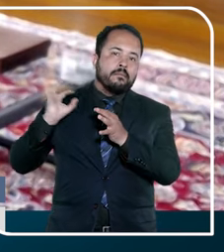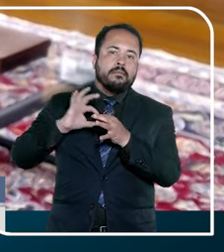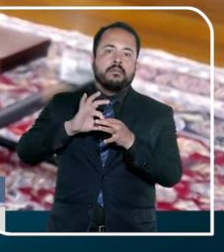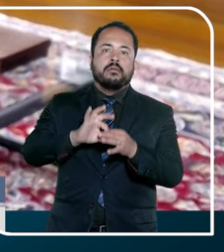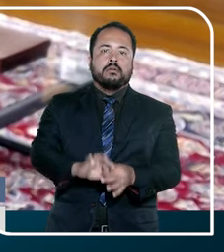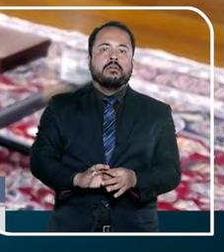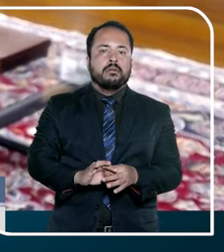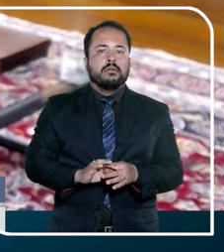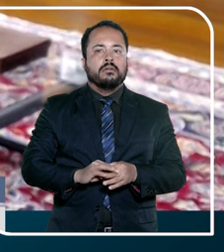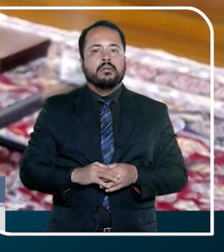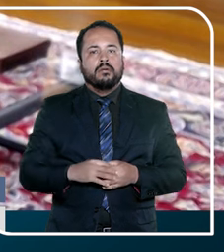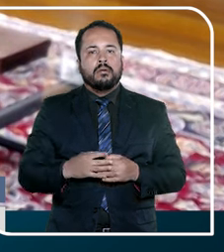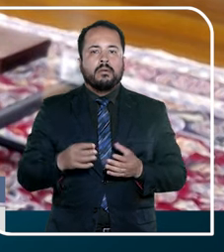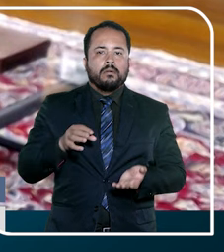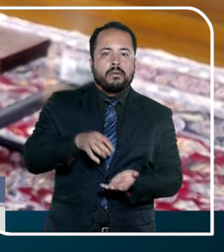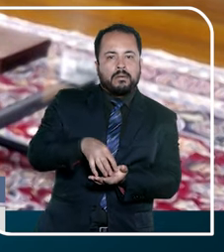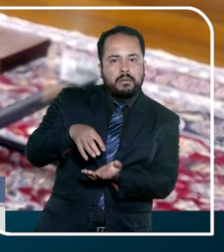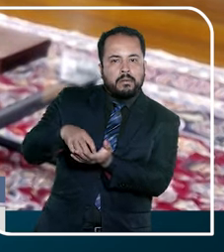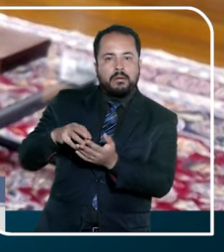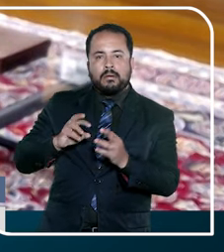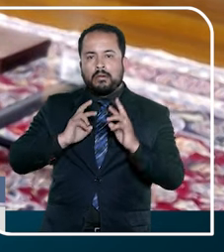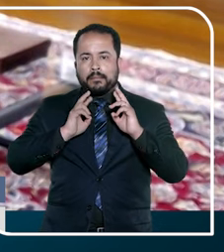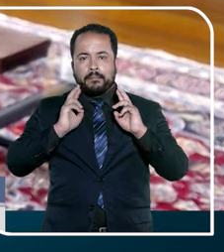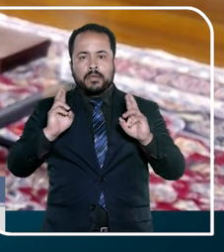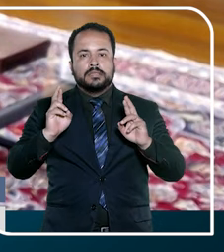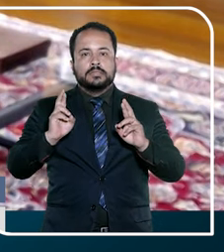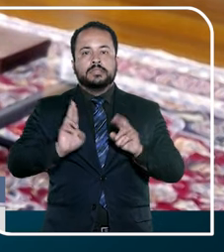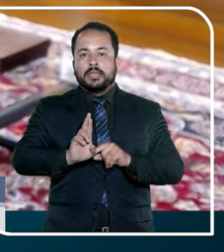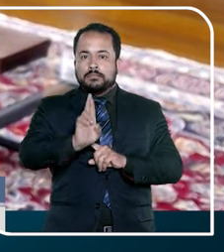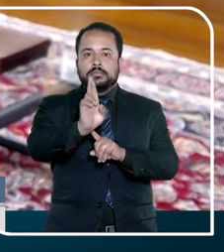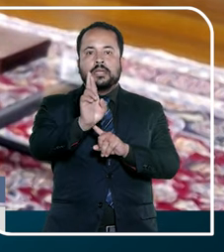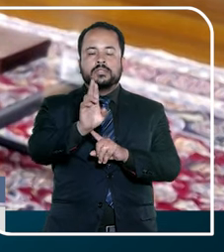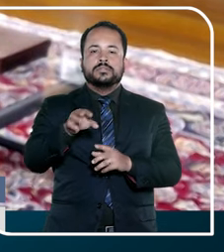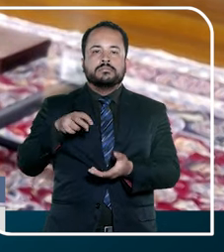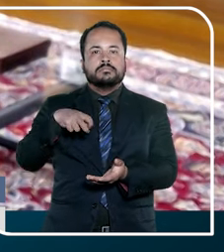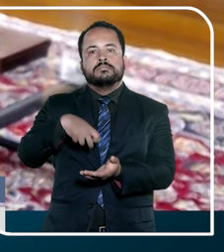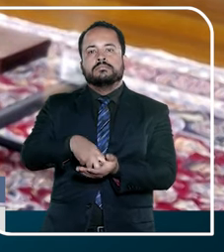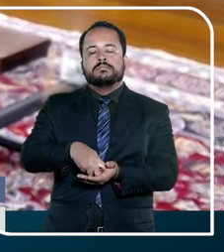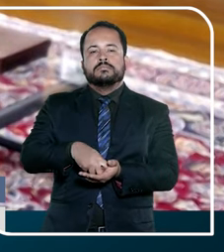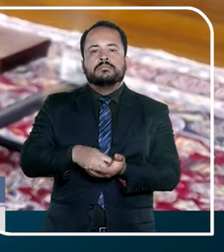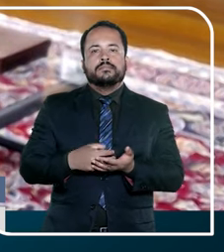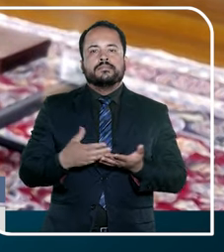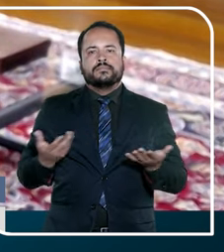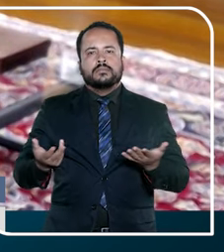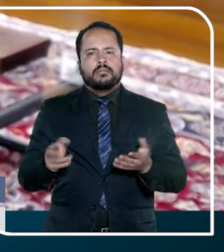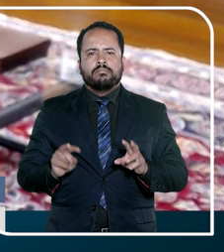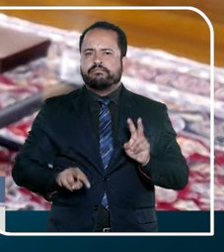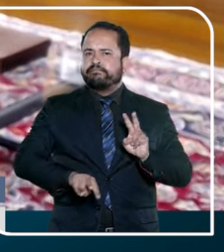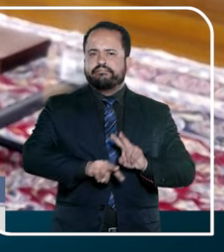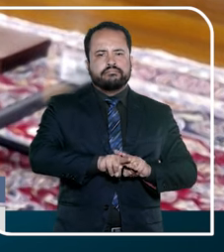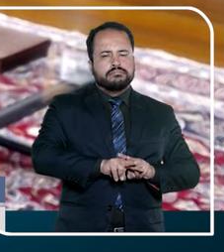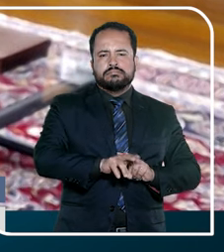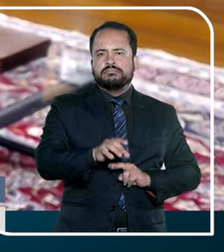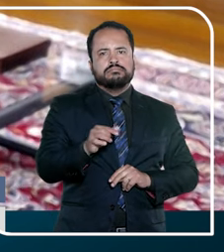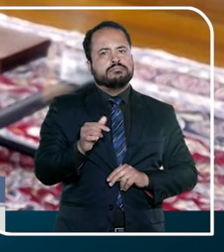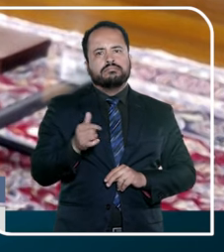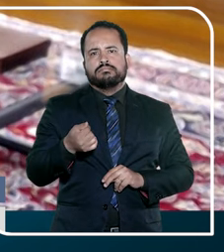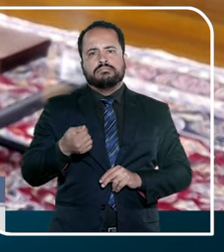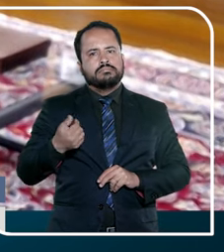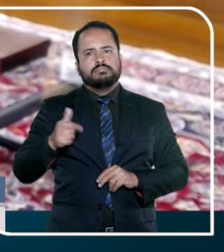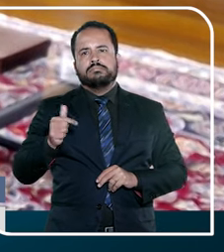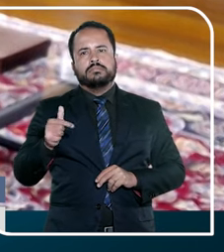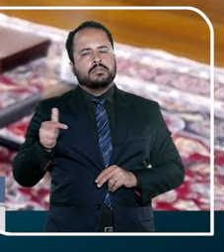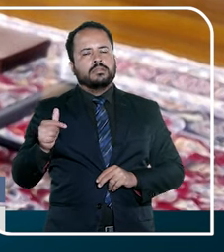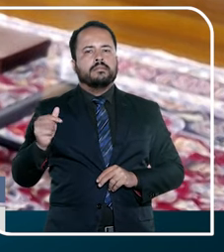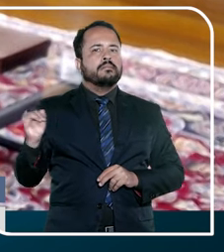órgão responsável pela persecução penal se coloca favoravelmente à não punibilidade dessa conduta porque Há outras